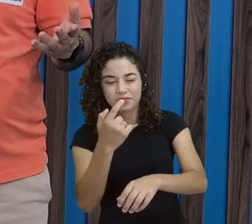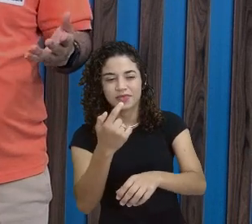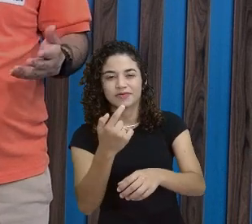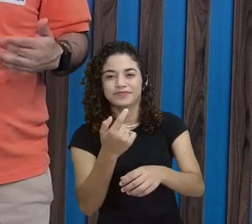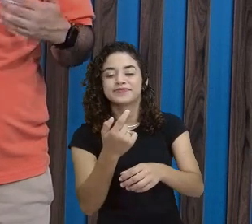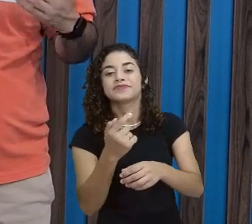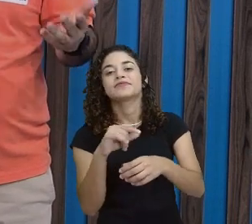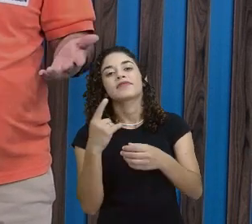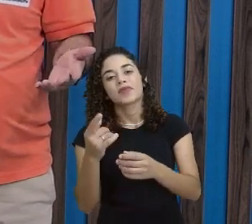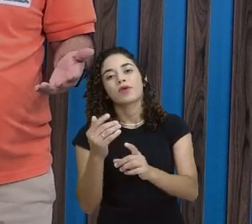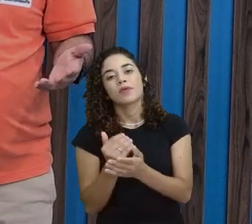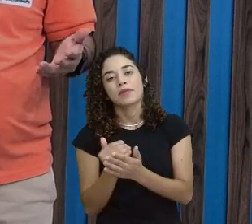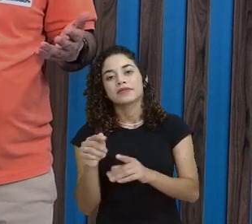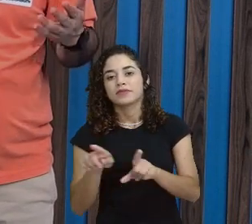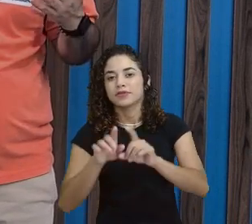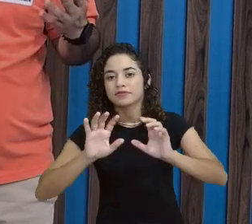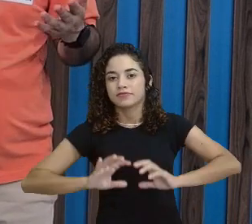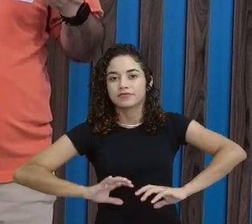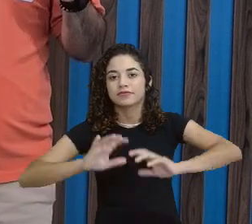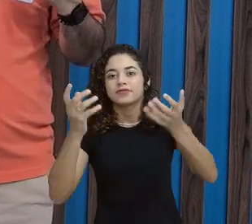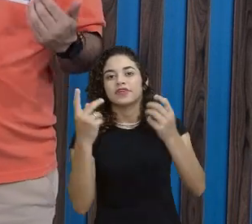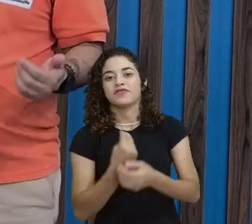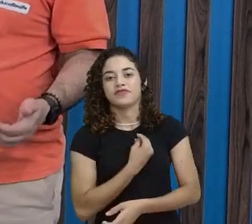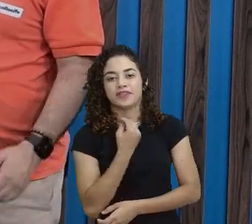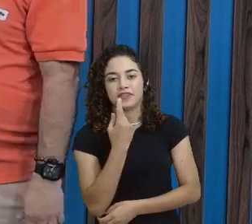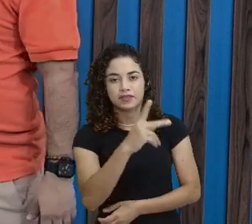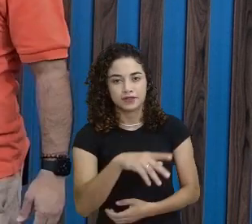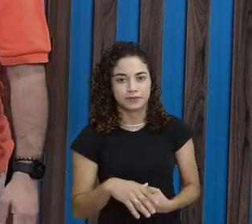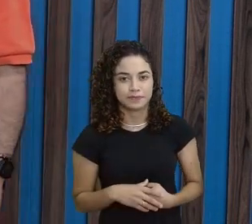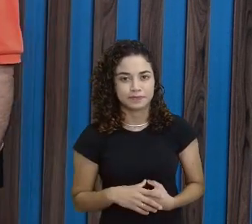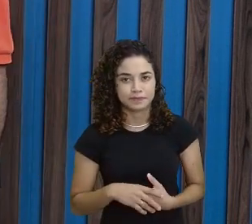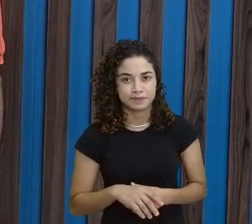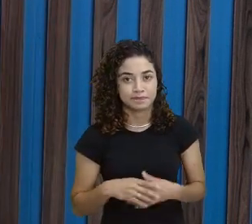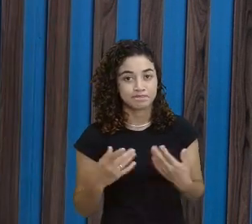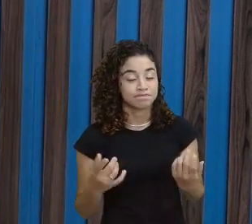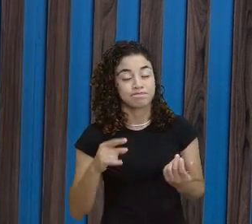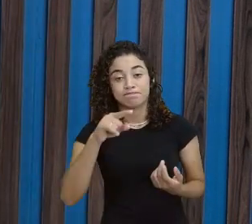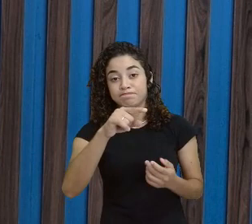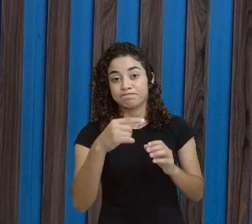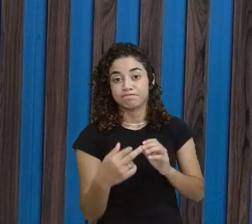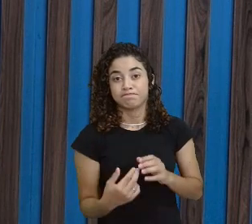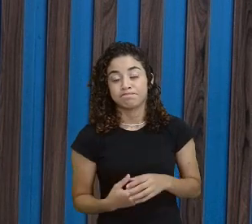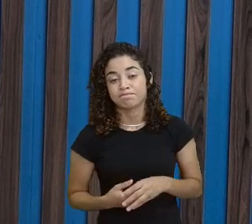começa a celebrar também a sua memória, né? Aí veja, ele é